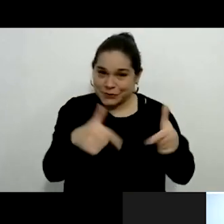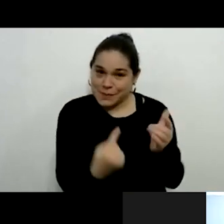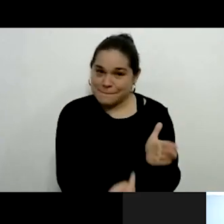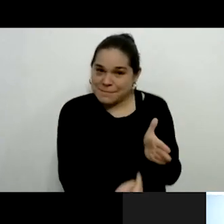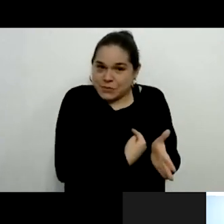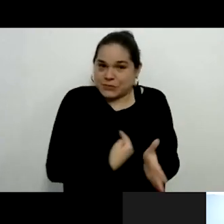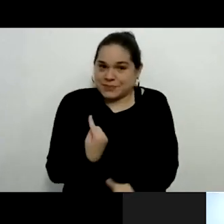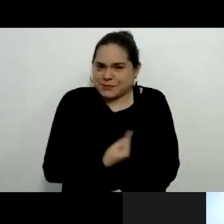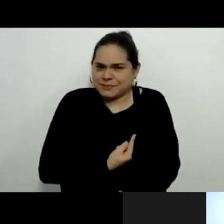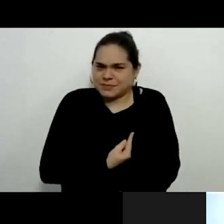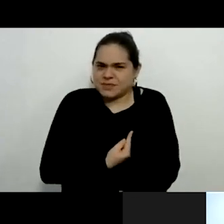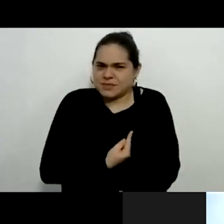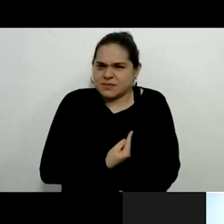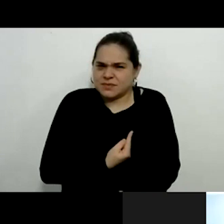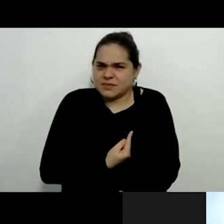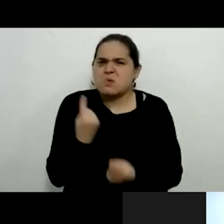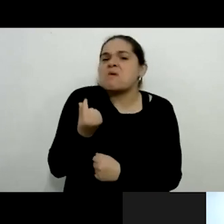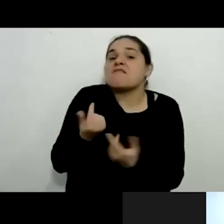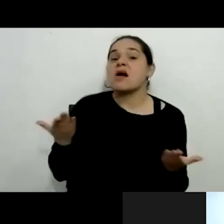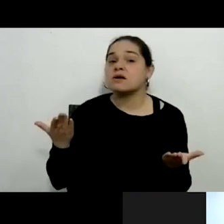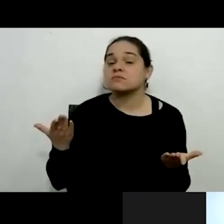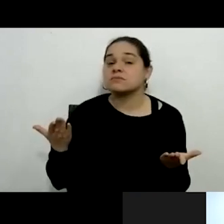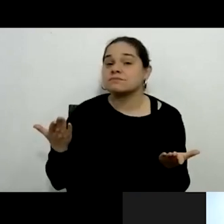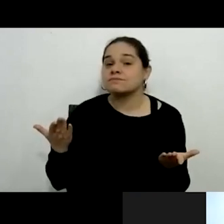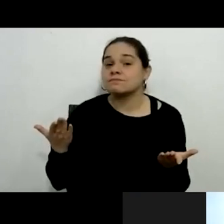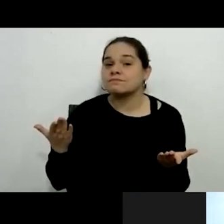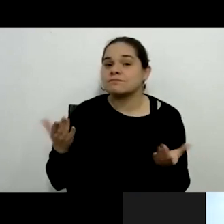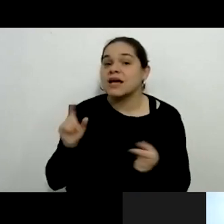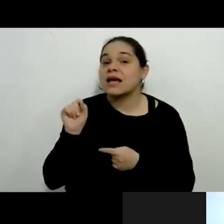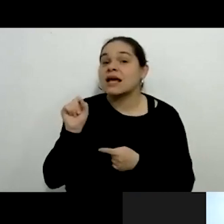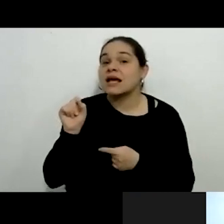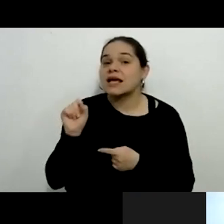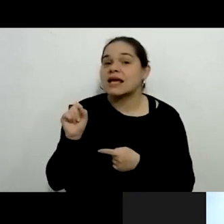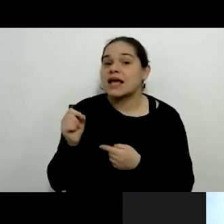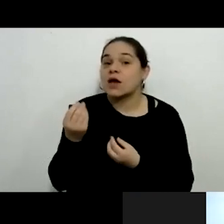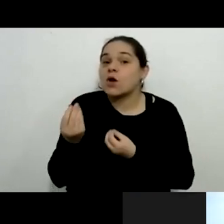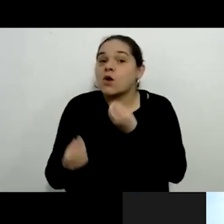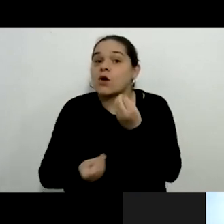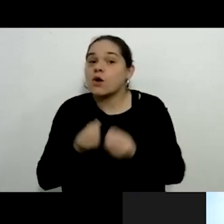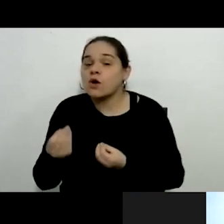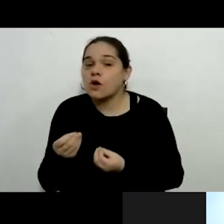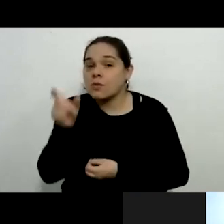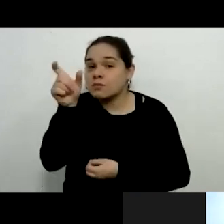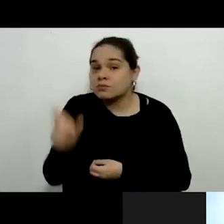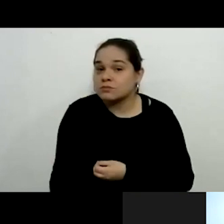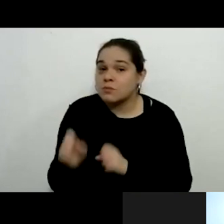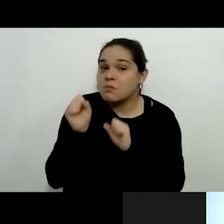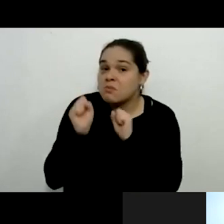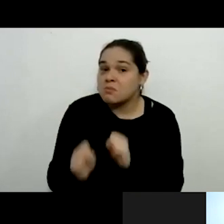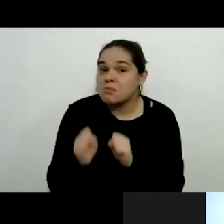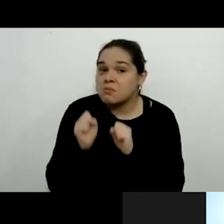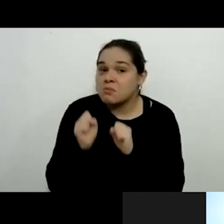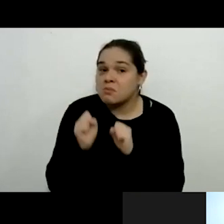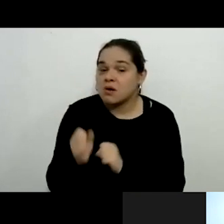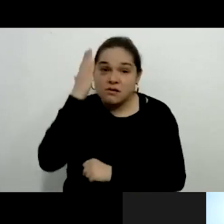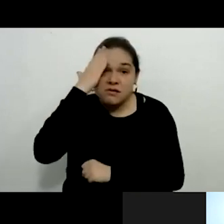qual é o valor? Aonde? Com quem? Ou como o trabalhador pode estar sabendo